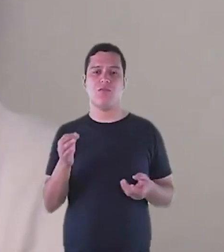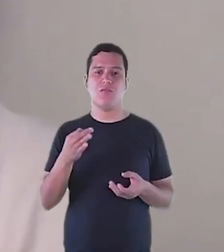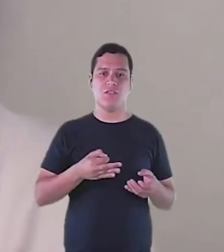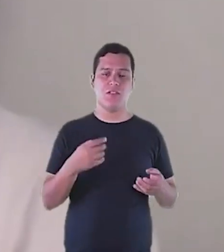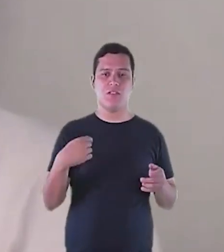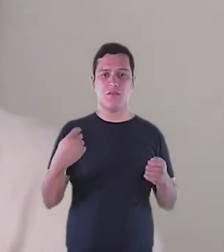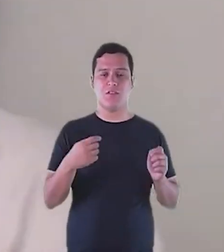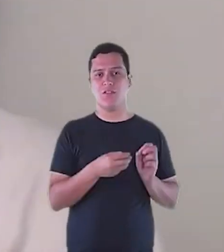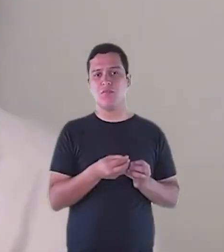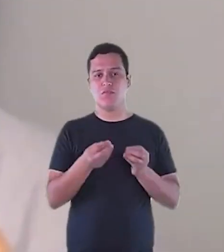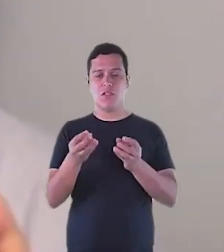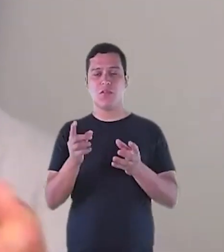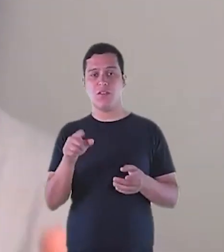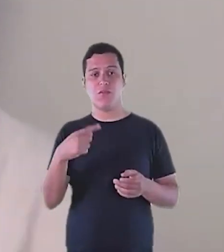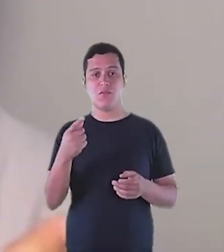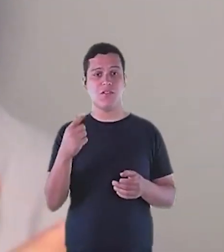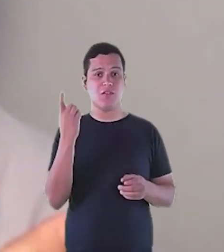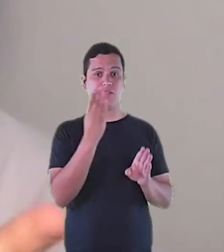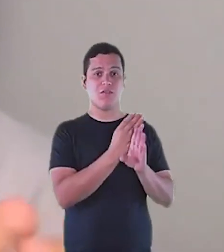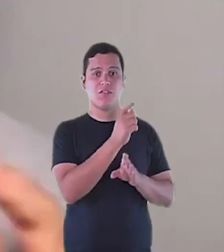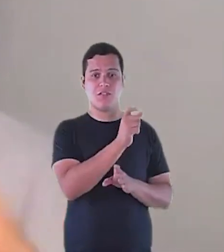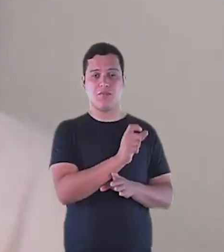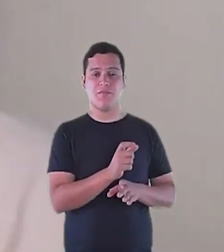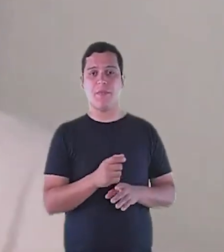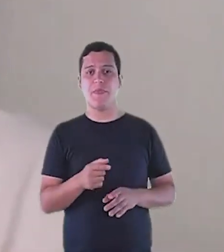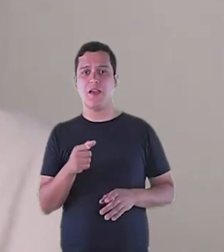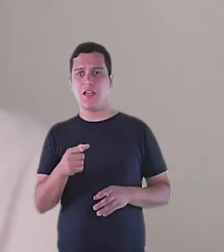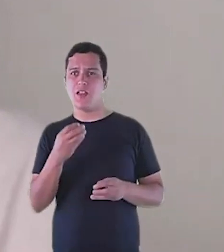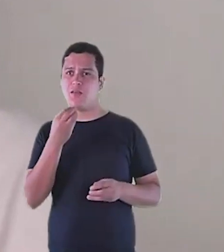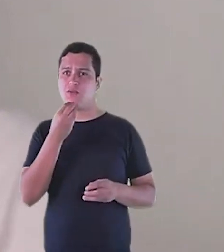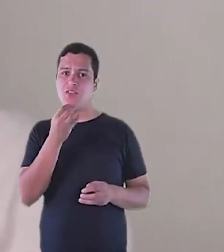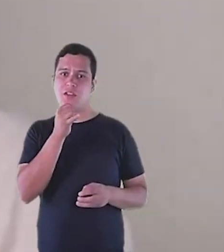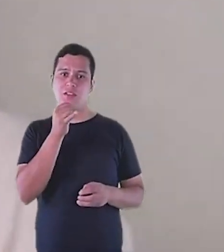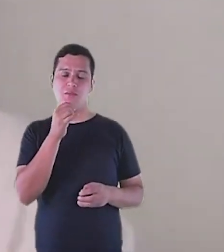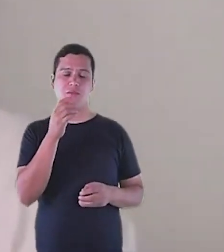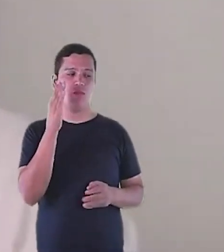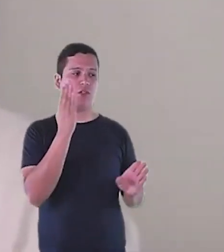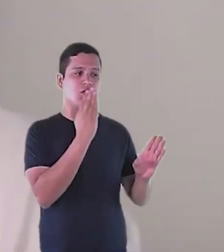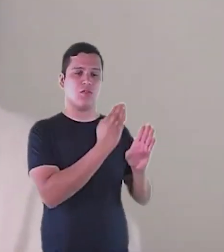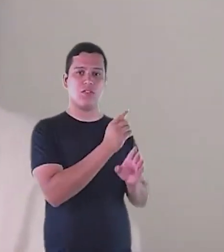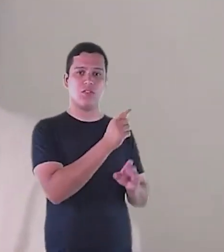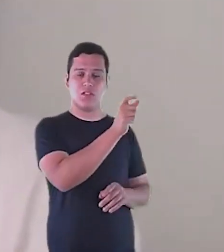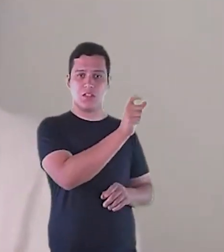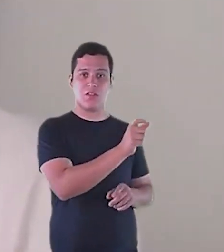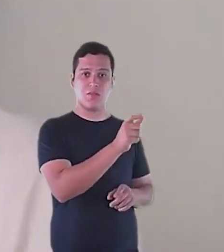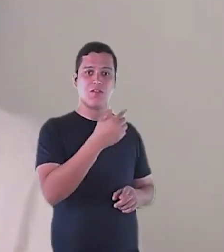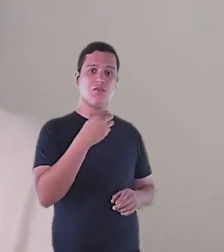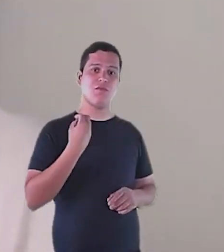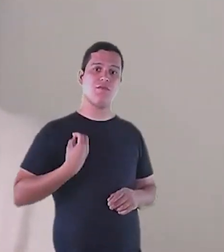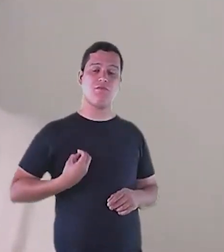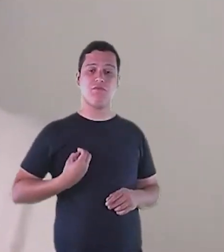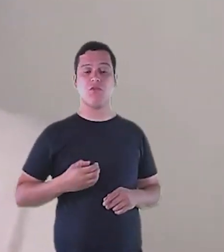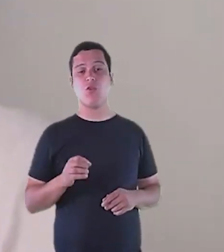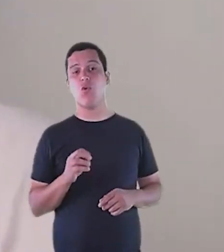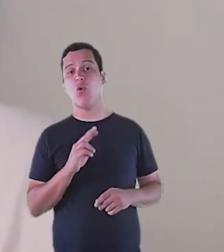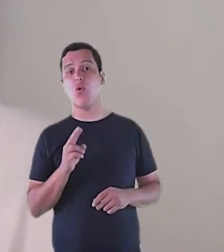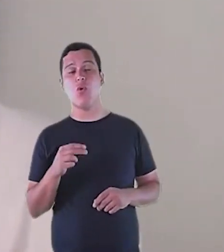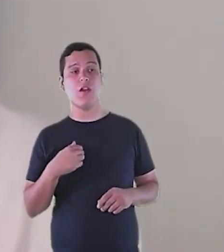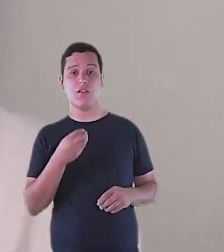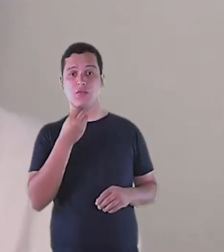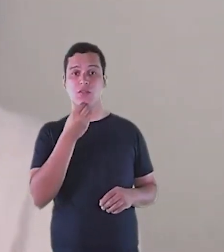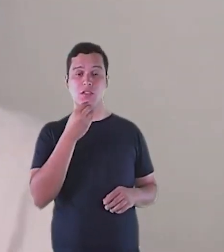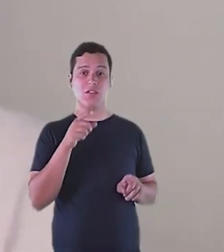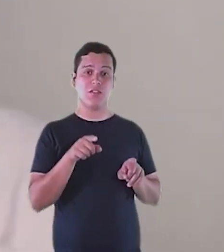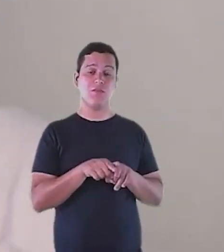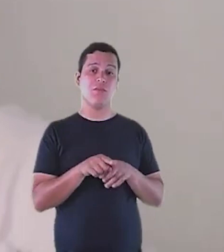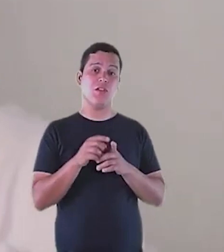Agora, ele poderia trazer o escravo vivo e receber a recompensa, como também ele poderia trazer só a